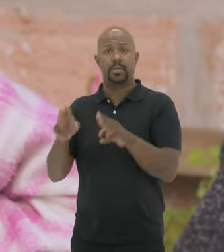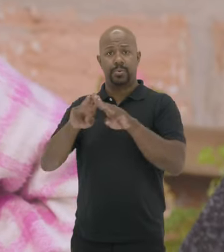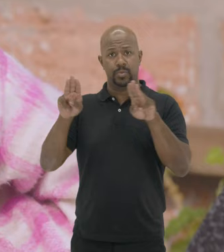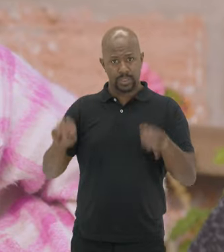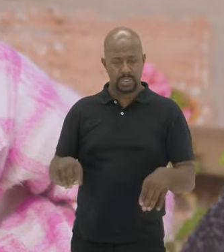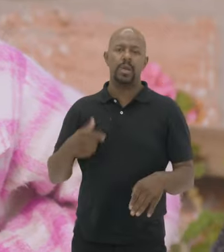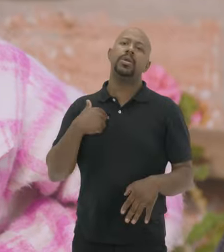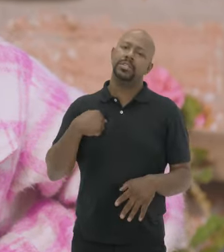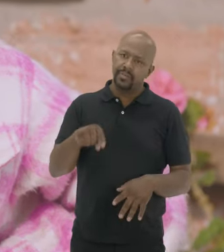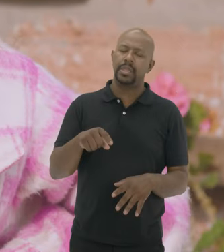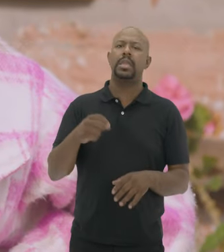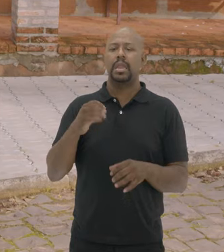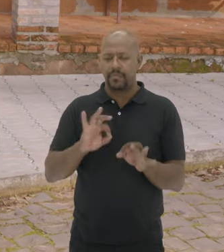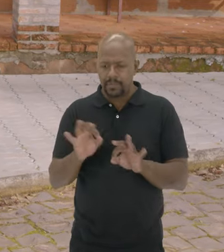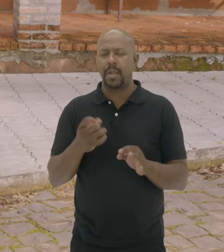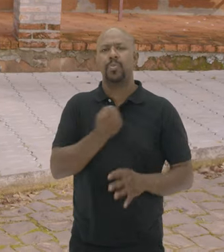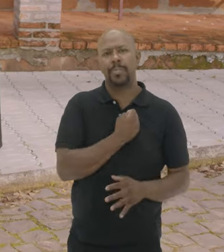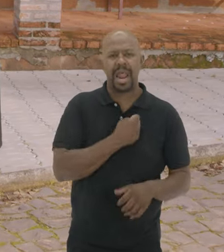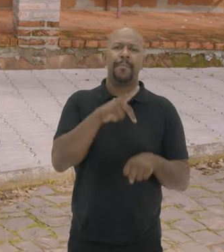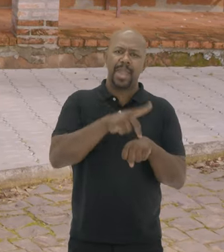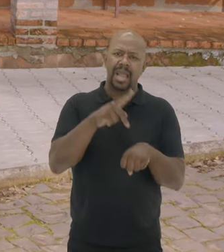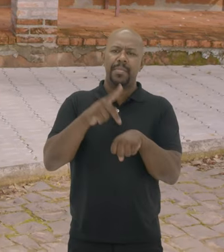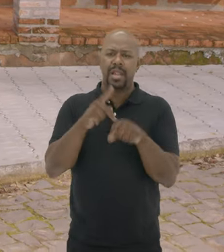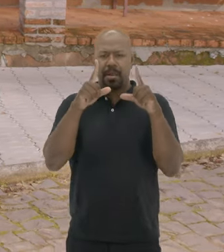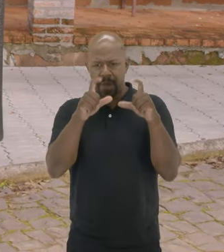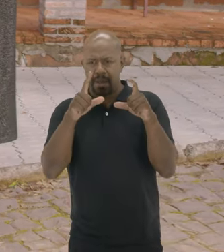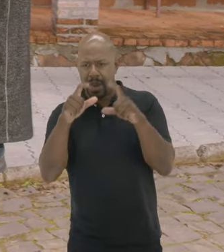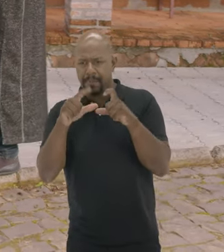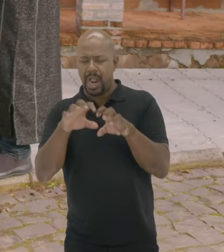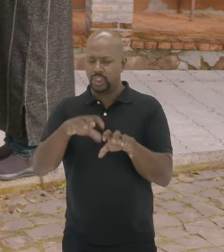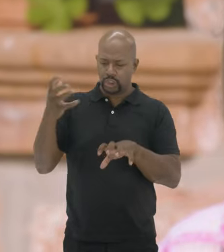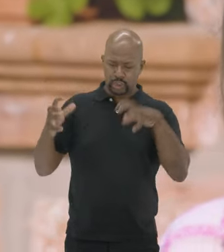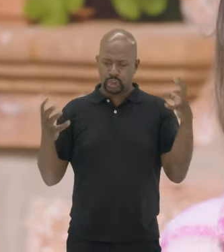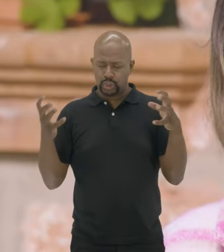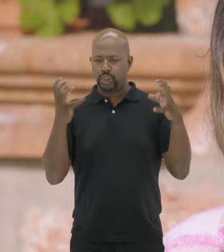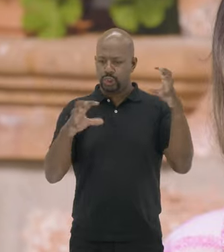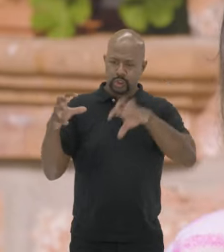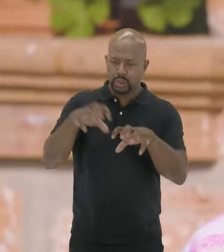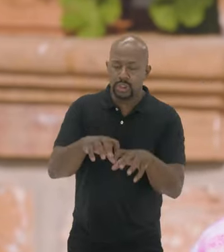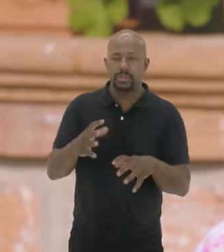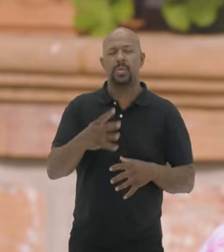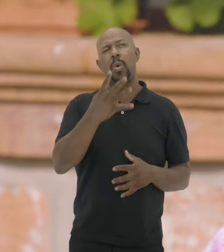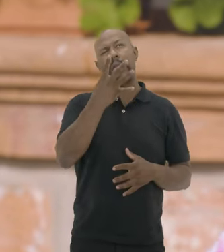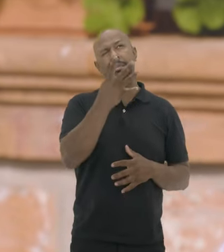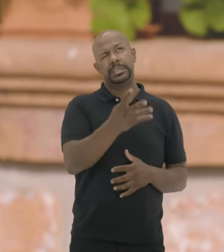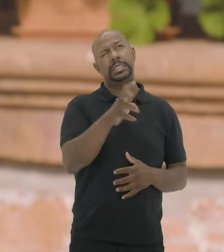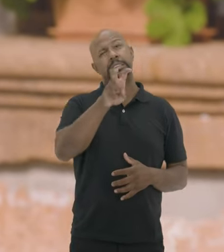eu tive que nomear a pedra por pedra fotografar desmontar e remontar ela aqui